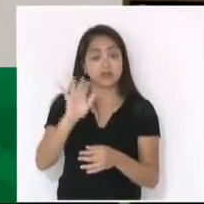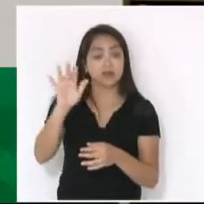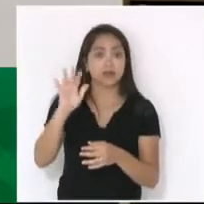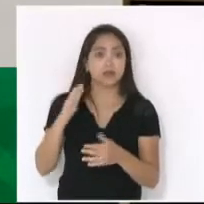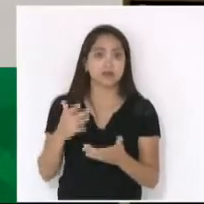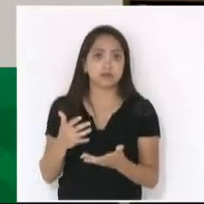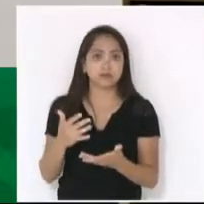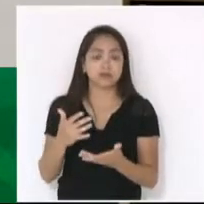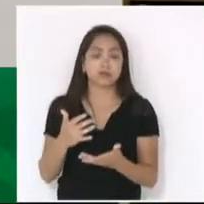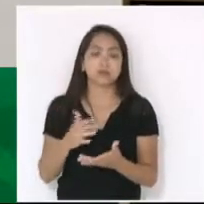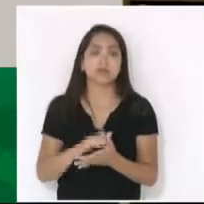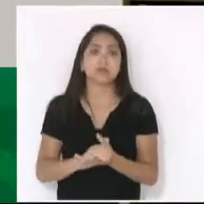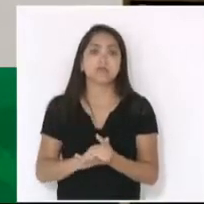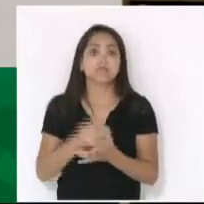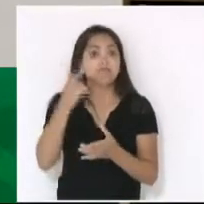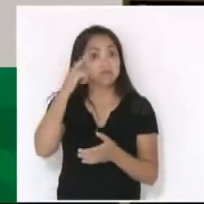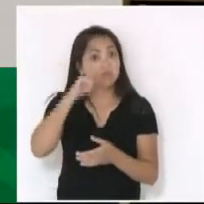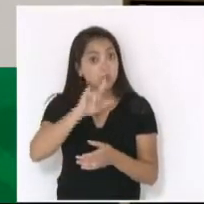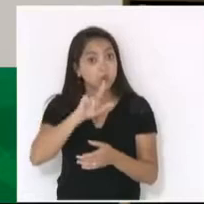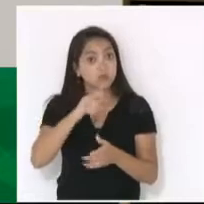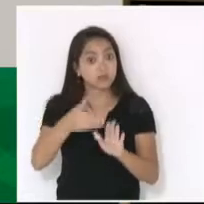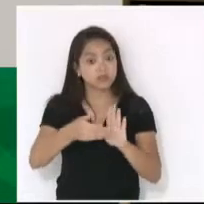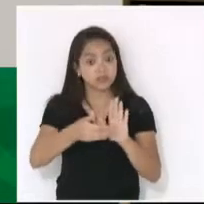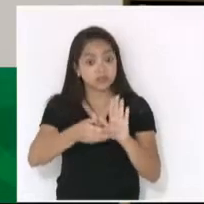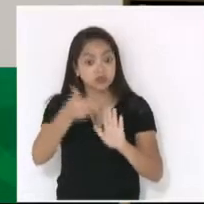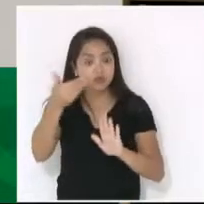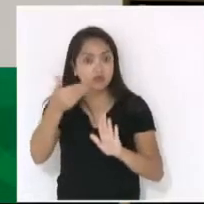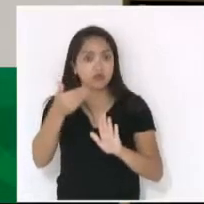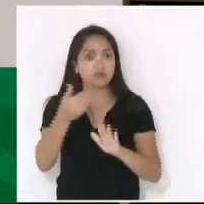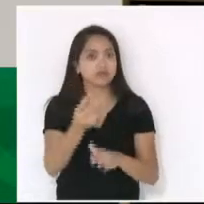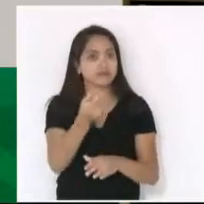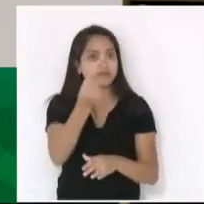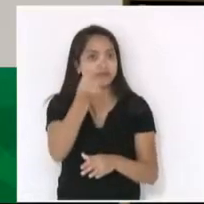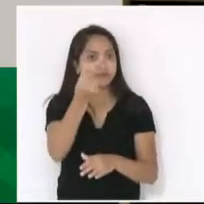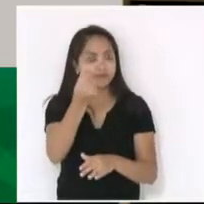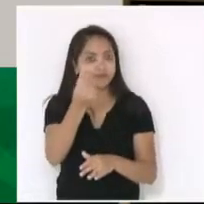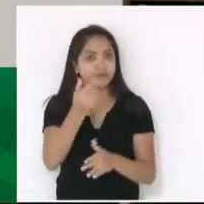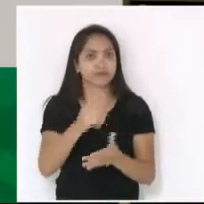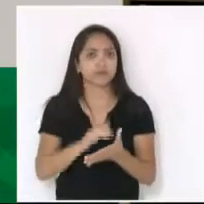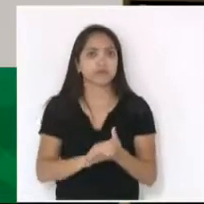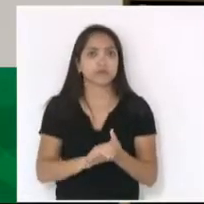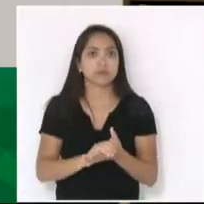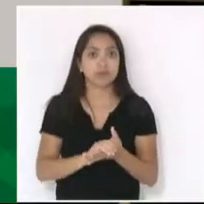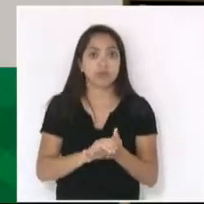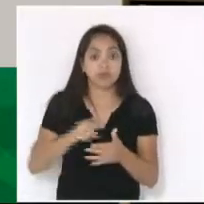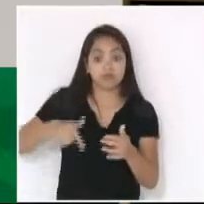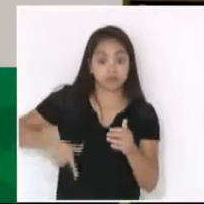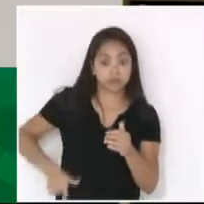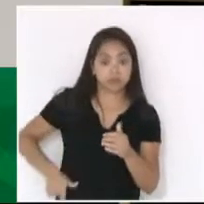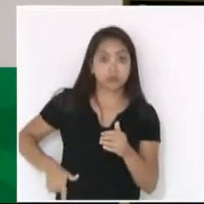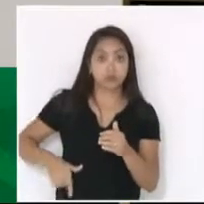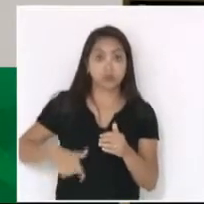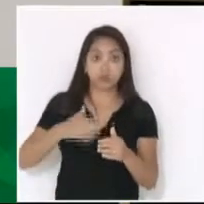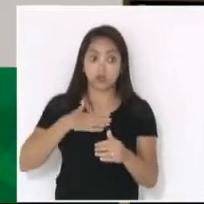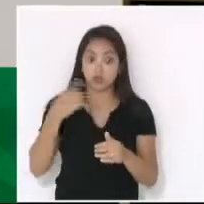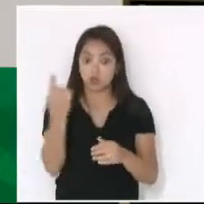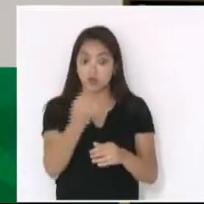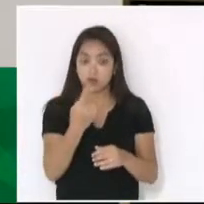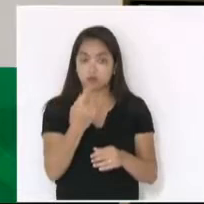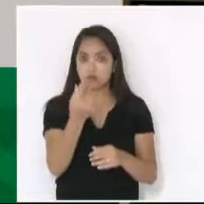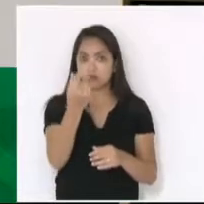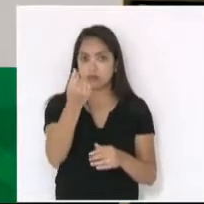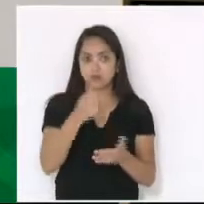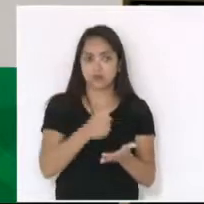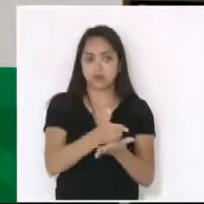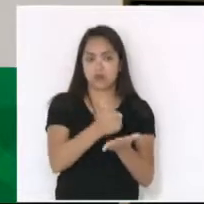governador consiga a dar desconto aos policiais para o Curioso e nós pra dar bem armado tem que comprar nós deve comprar muito são